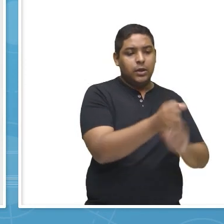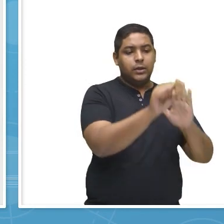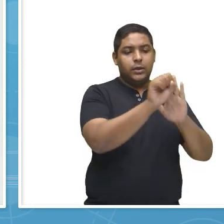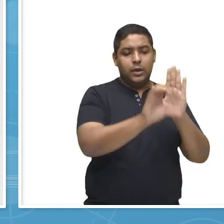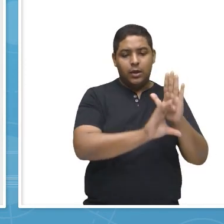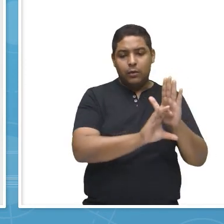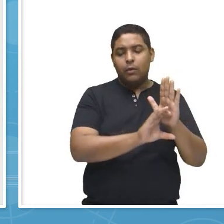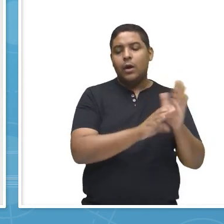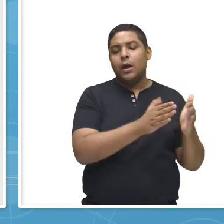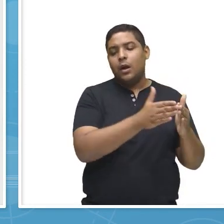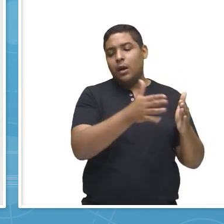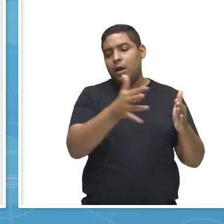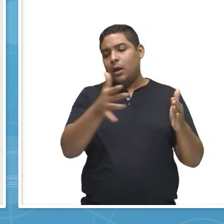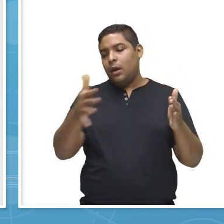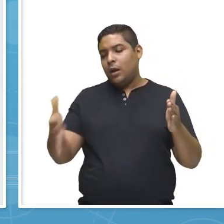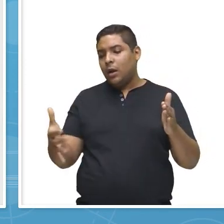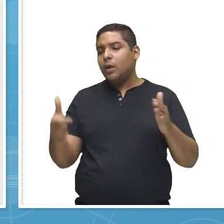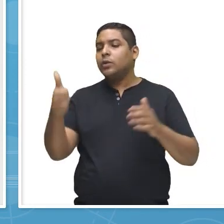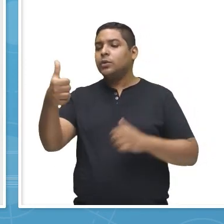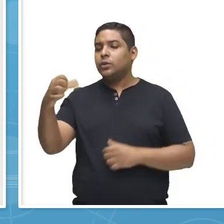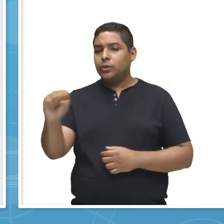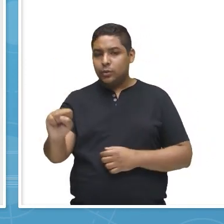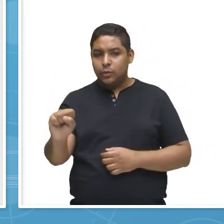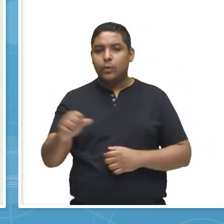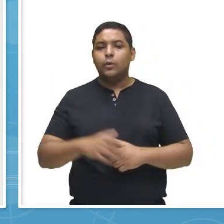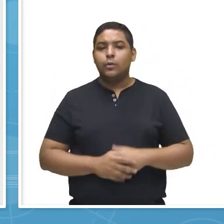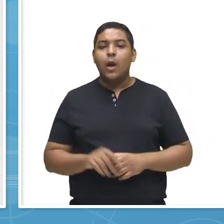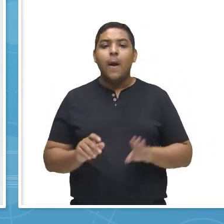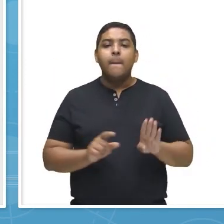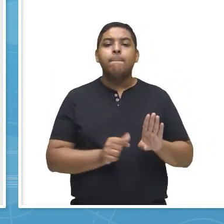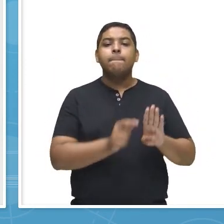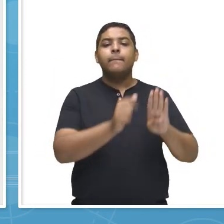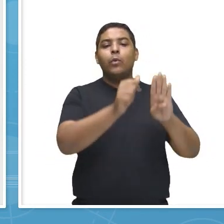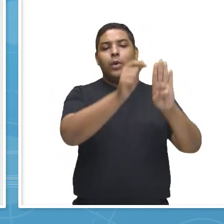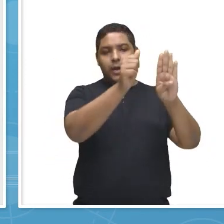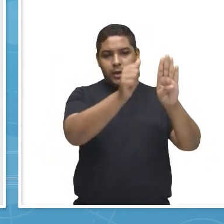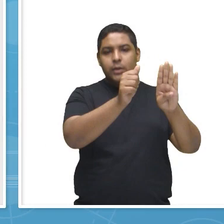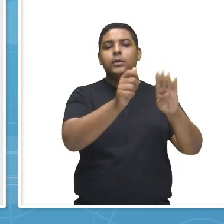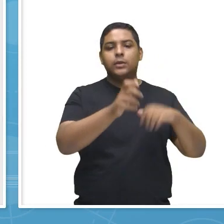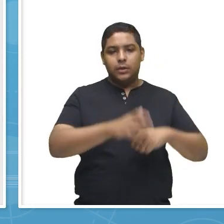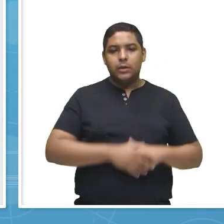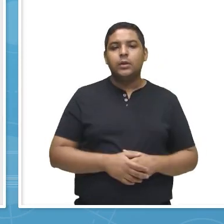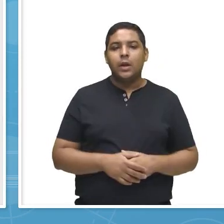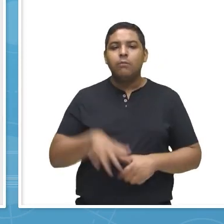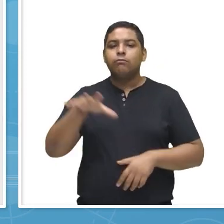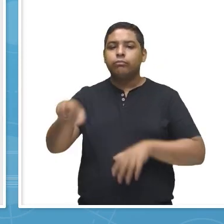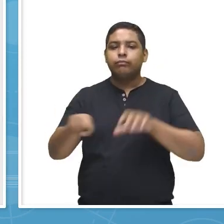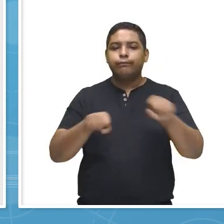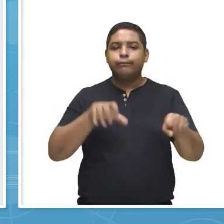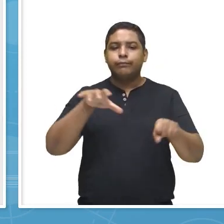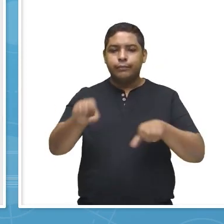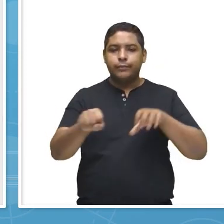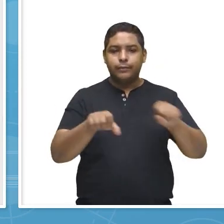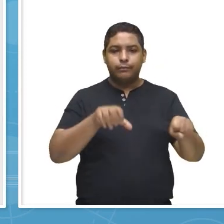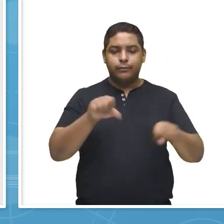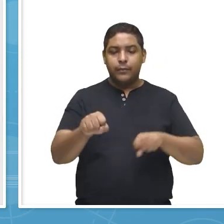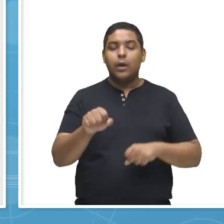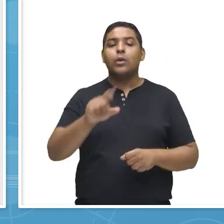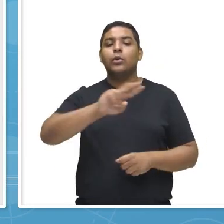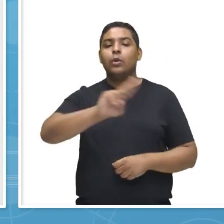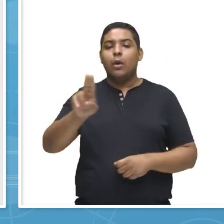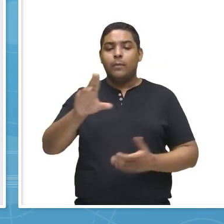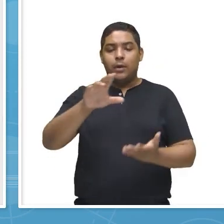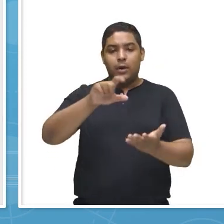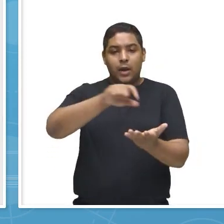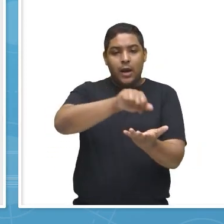acumulação de capitais pela burguesia. Daí o nome capitalismo